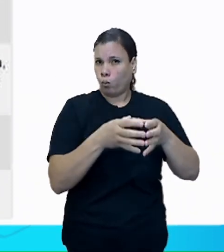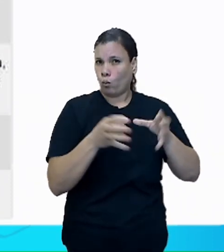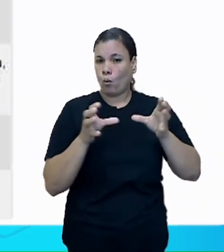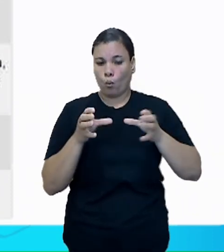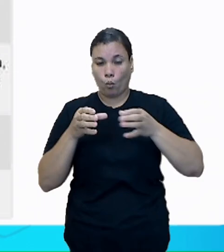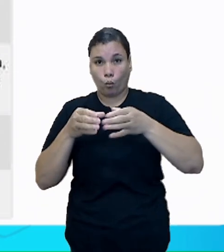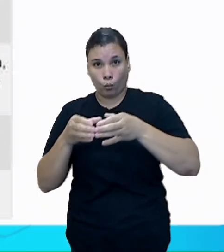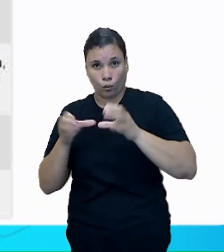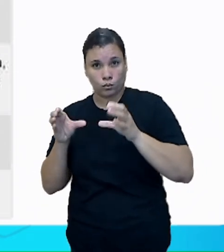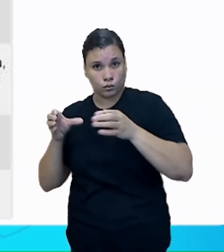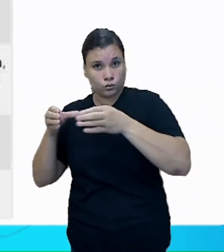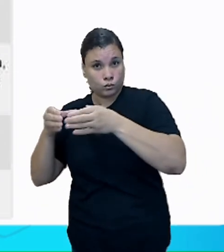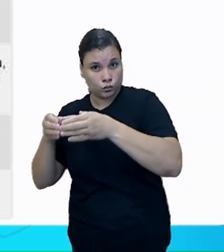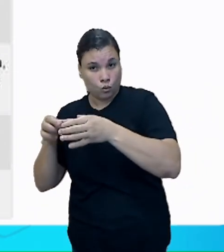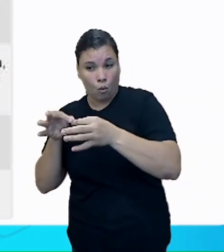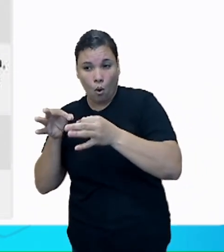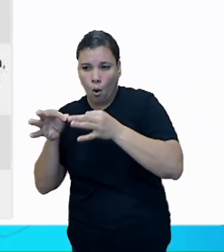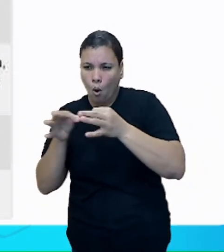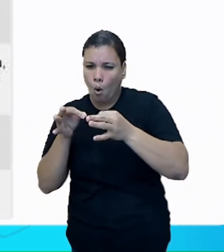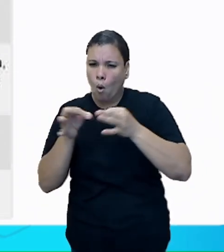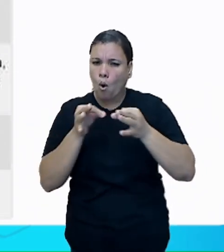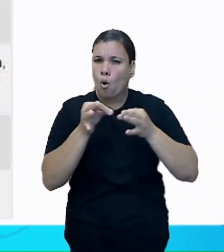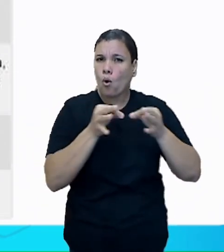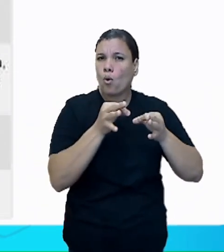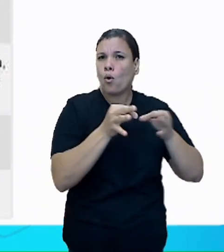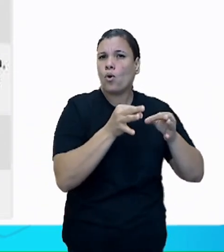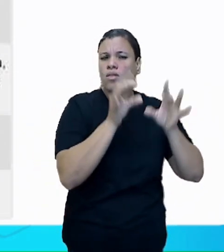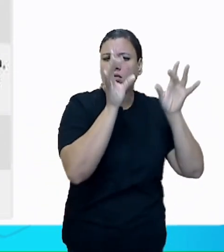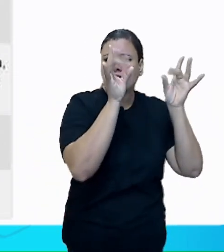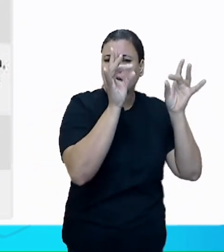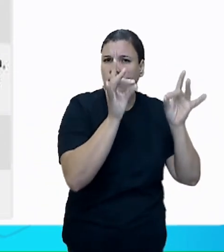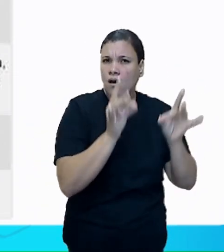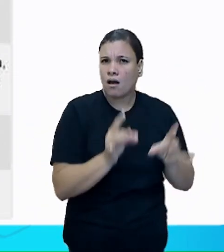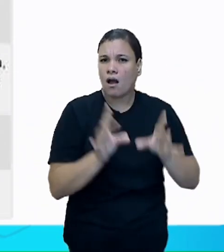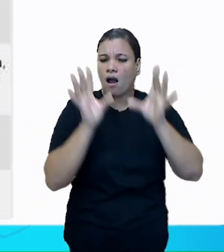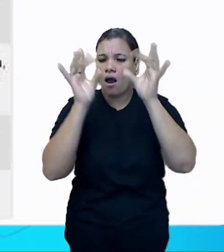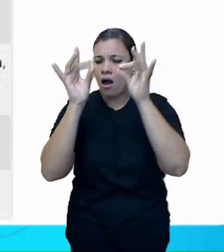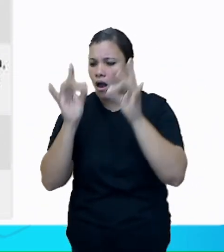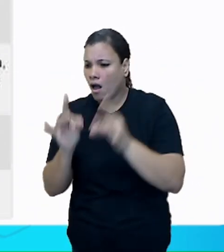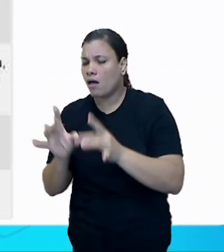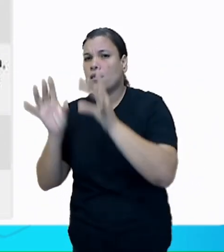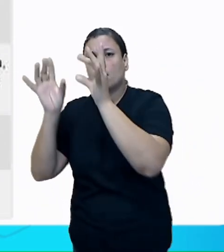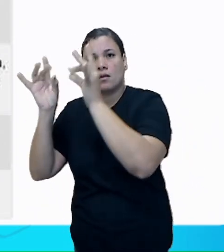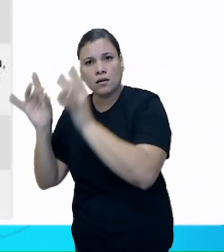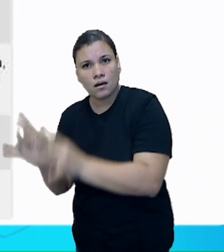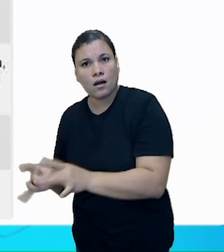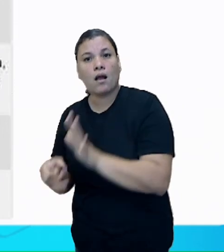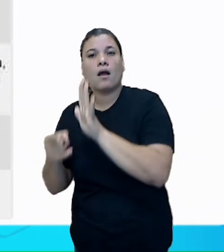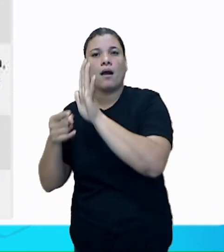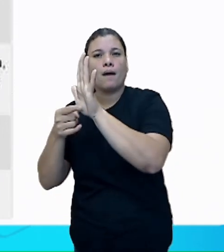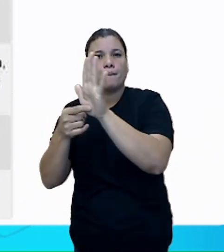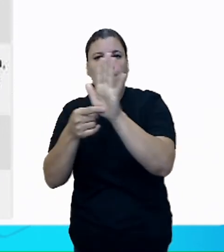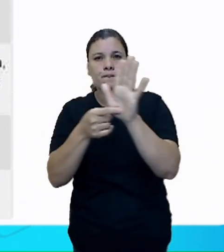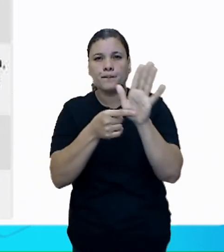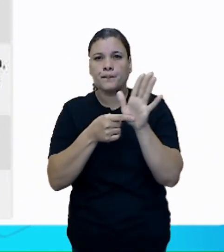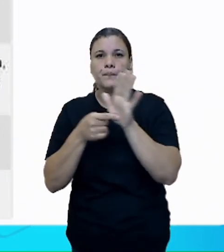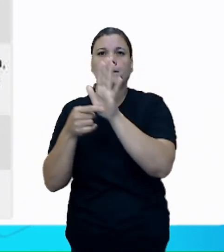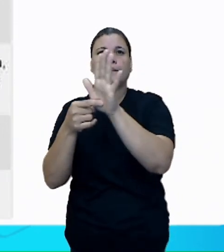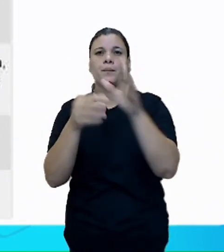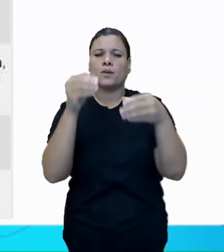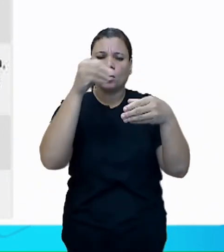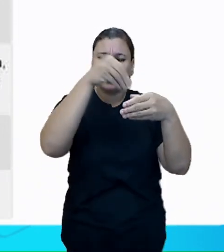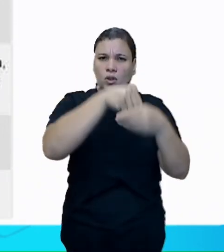são montados a partir de cada coisa que é representada